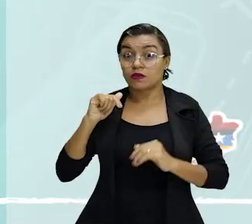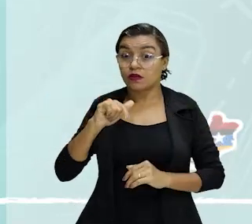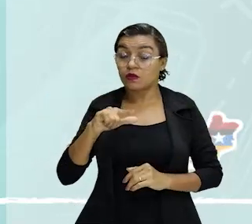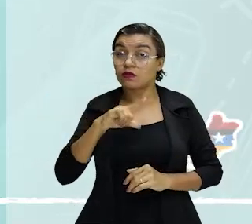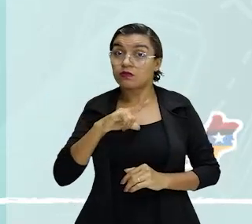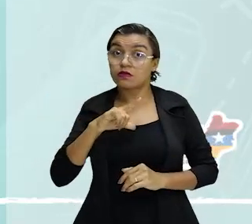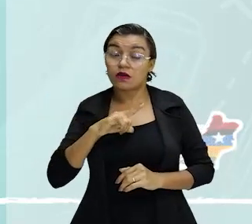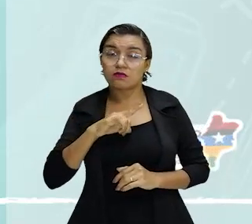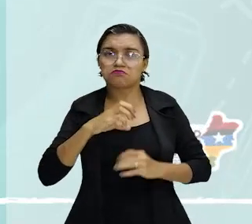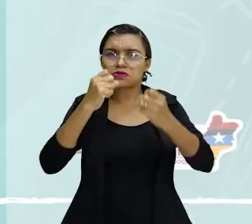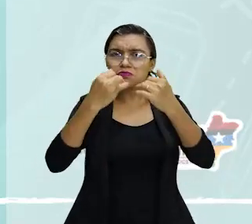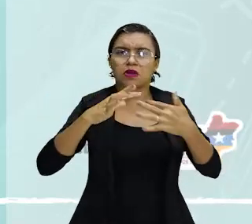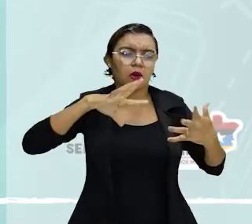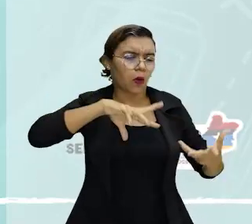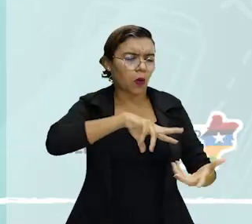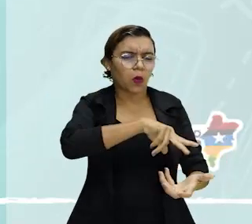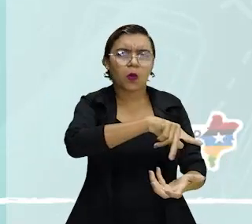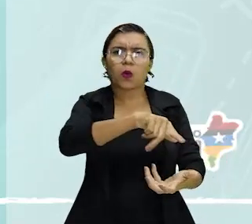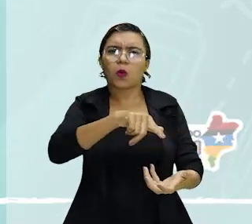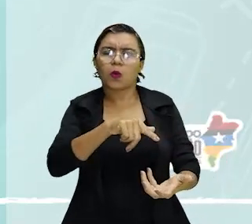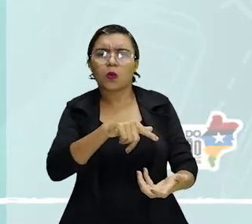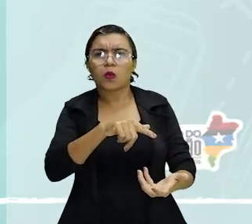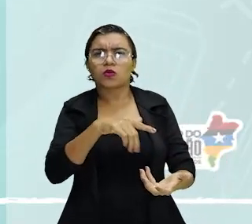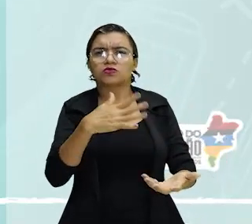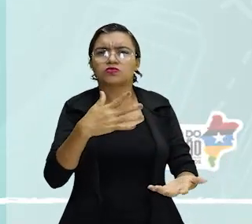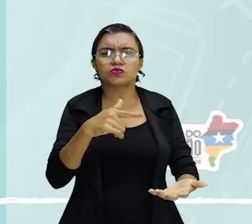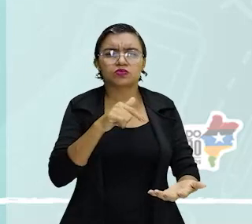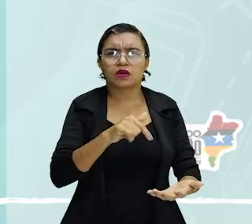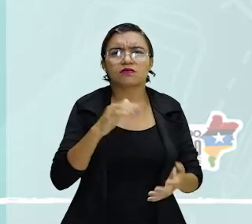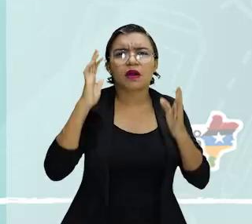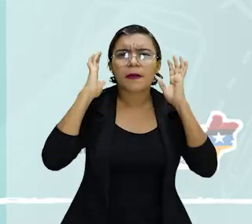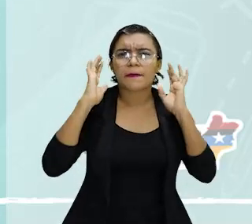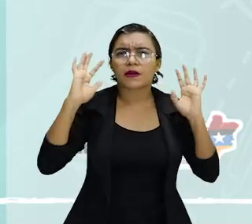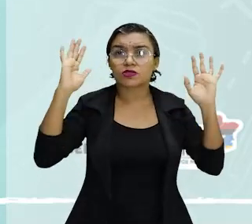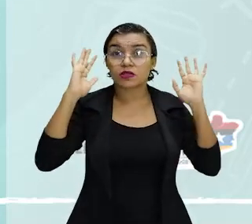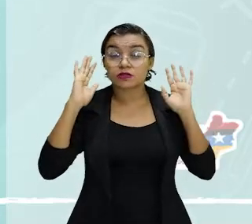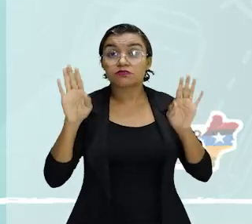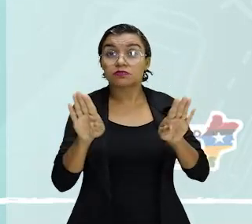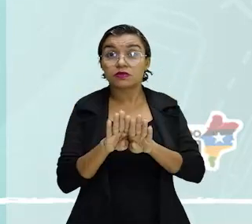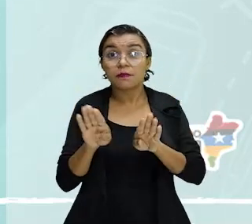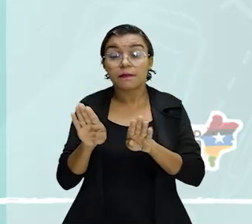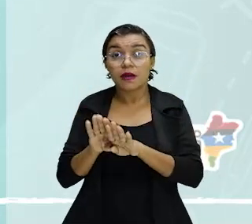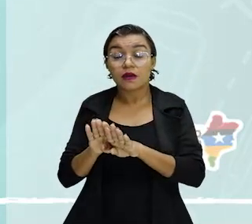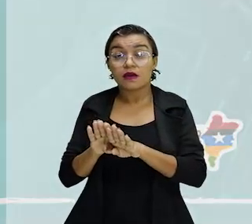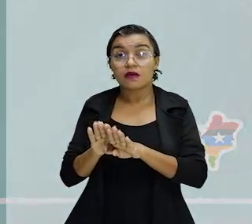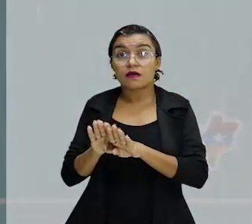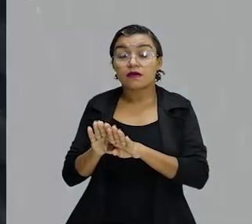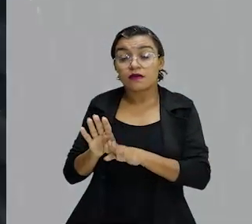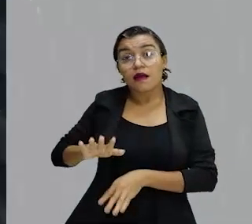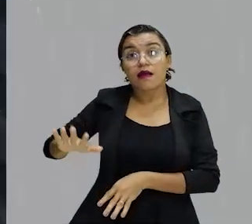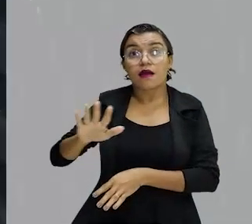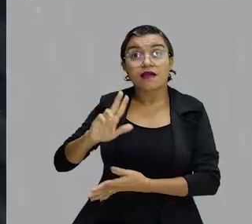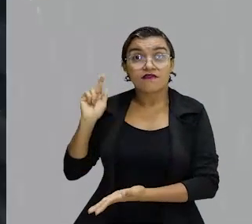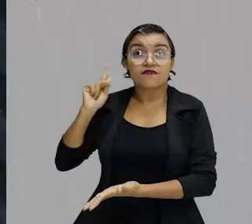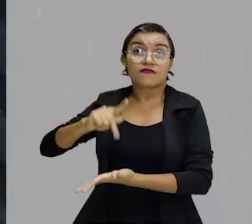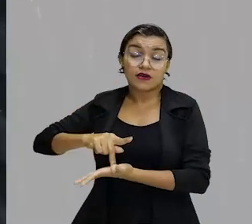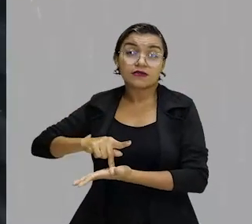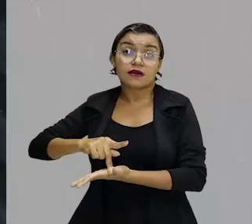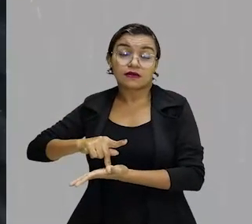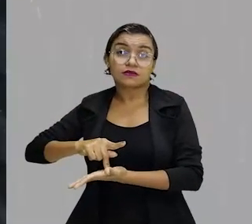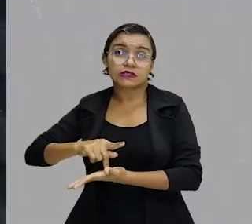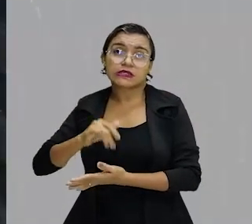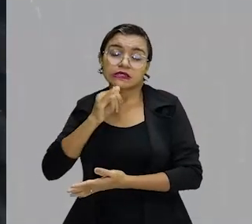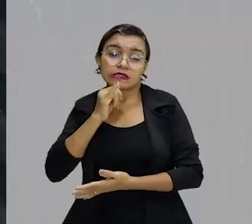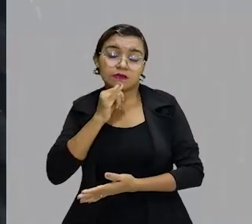mundo de fantasia, o mundo das fadas, dos duendes, e do mundo real. Então, você tem também elementos sobrenaturais ou